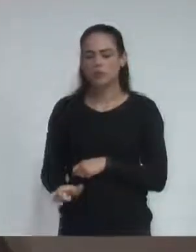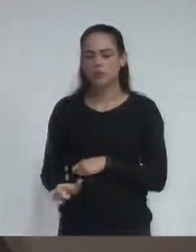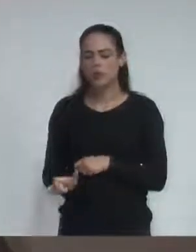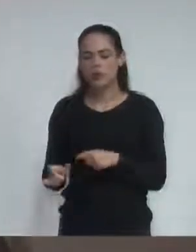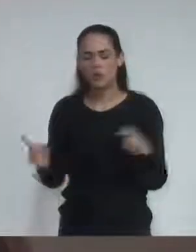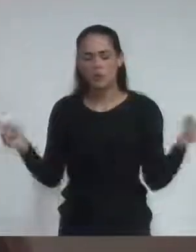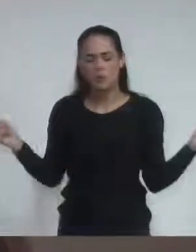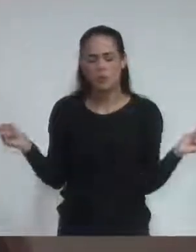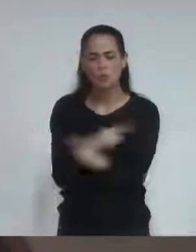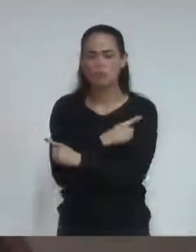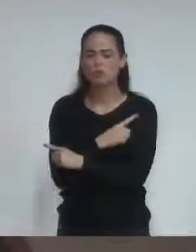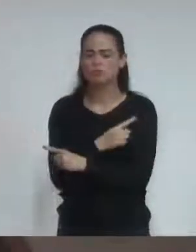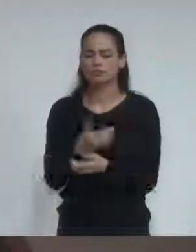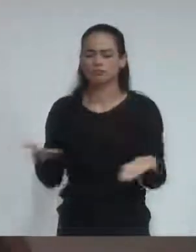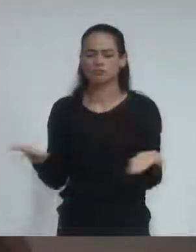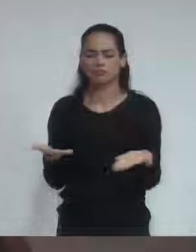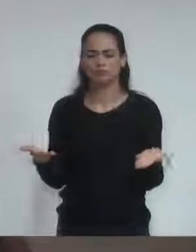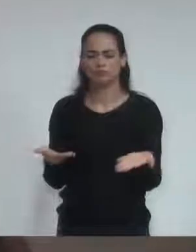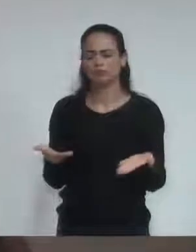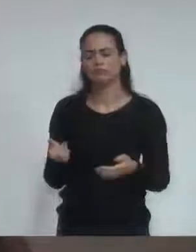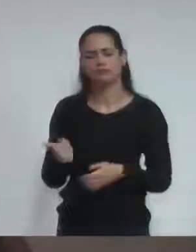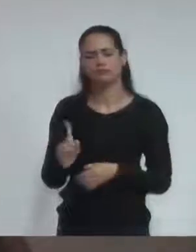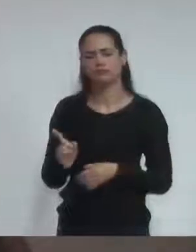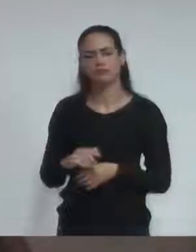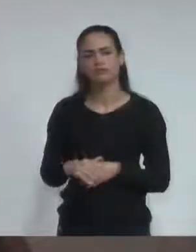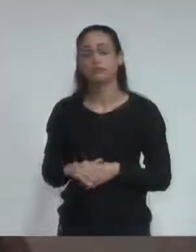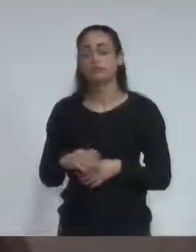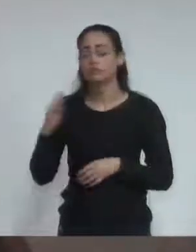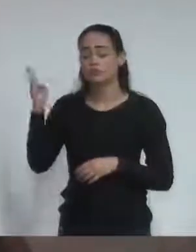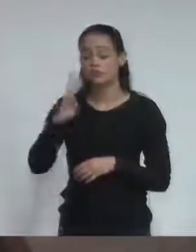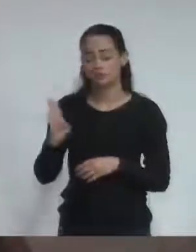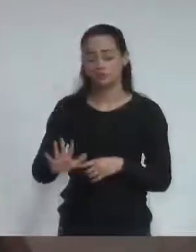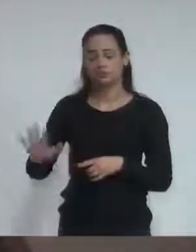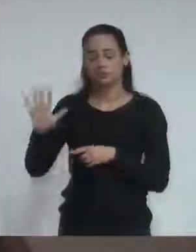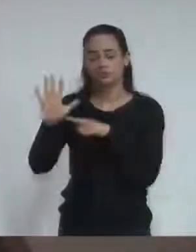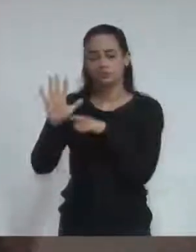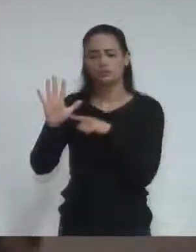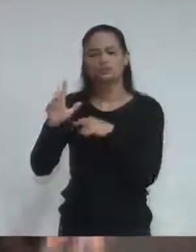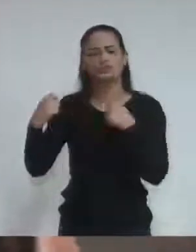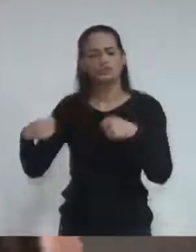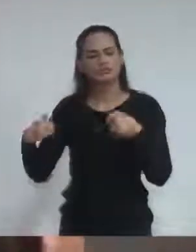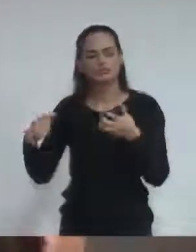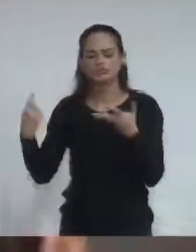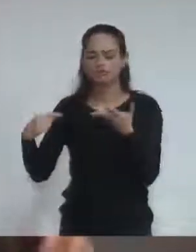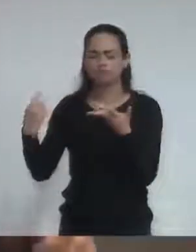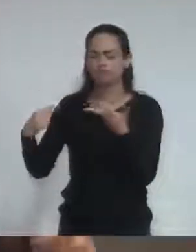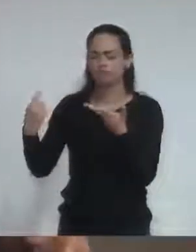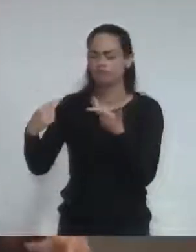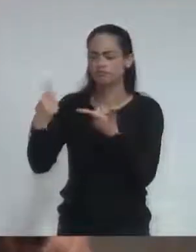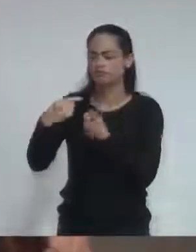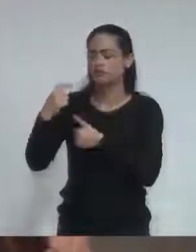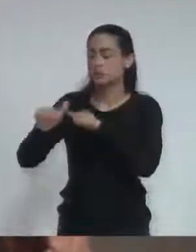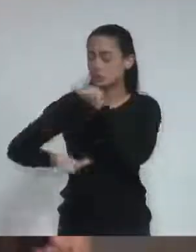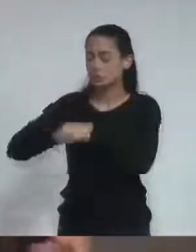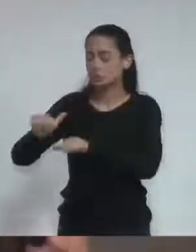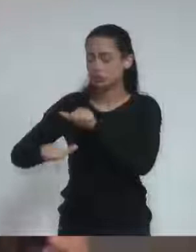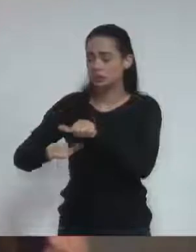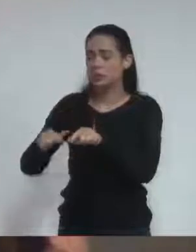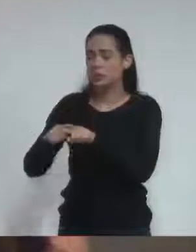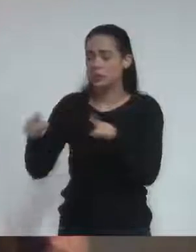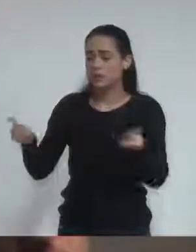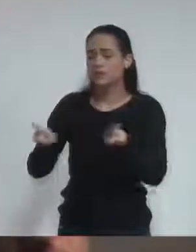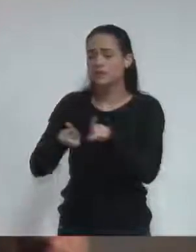Brasil precisa, nesse momento, sim, de grandes mudanças, de profundas mudanças, a gente sabe que em todas as áreas, mas precisa, sobretudo, de